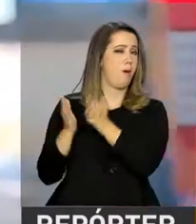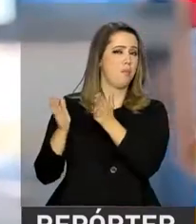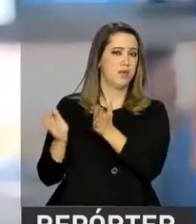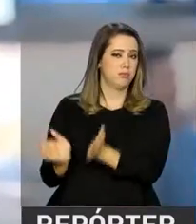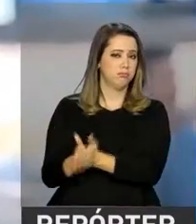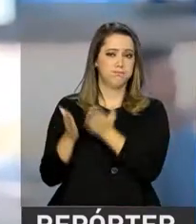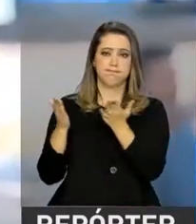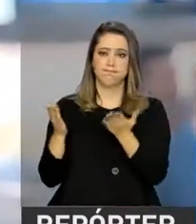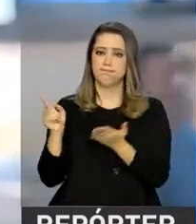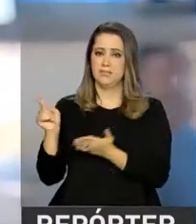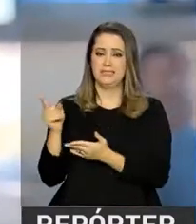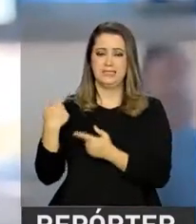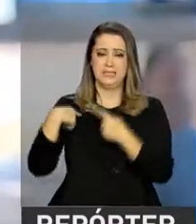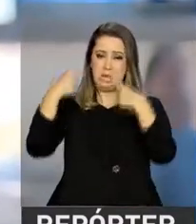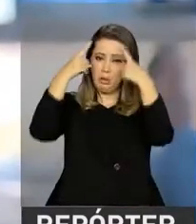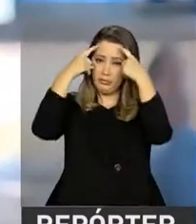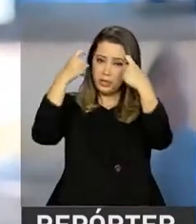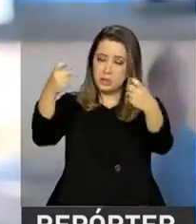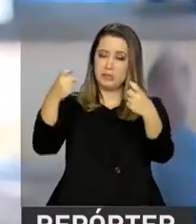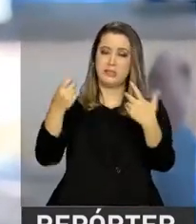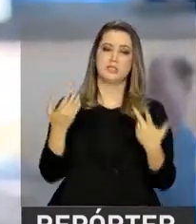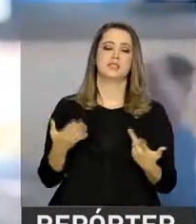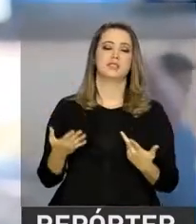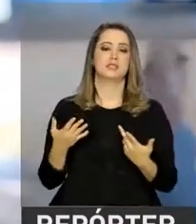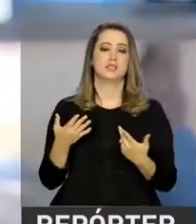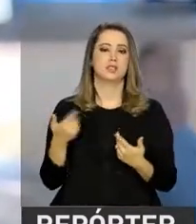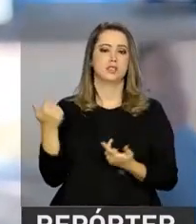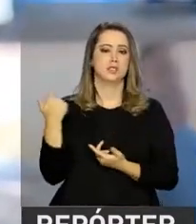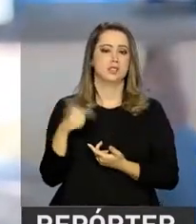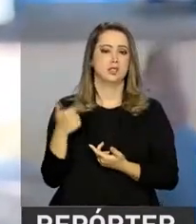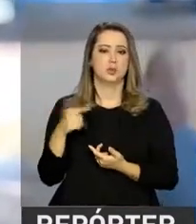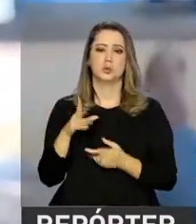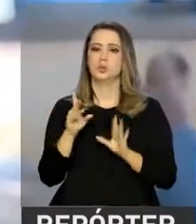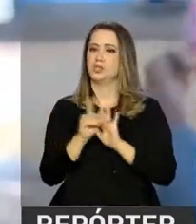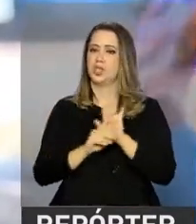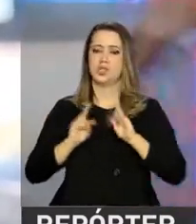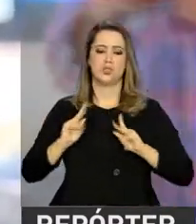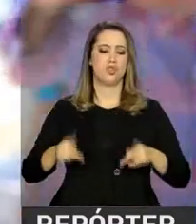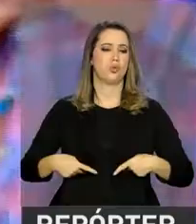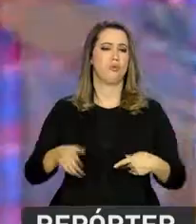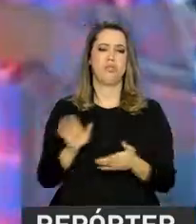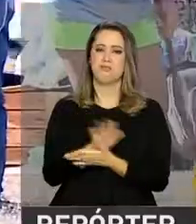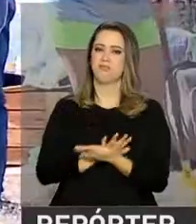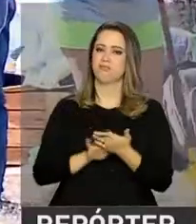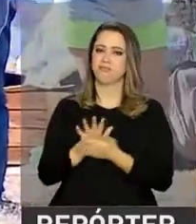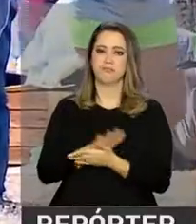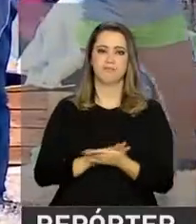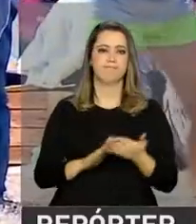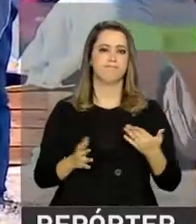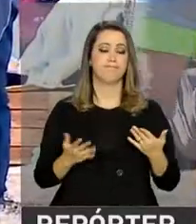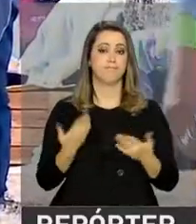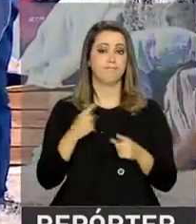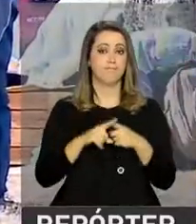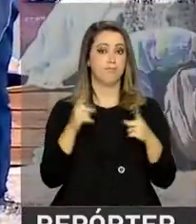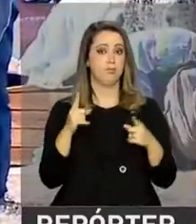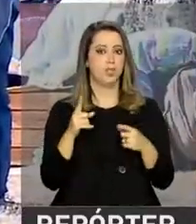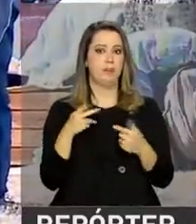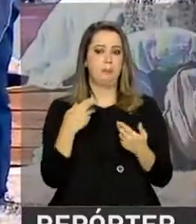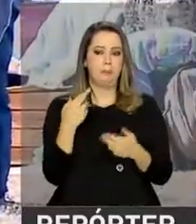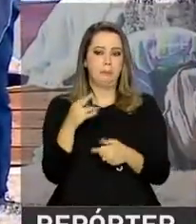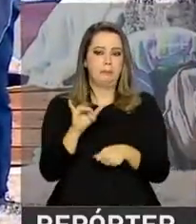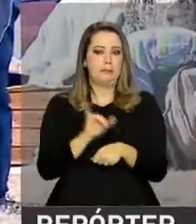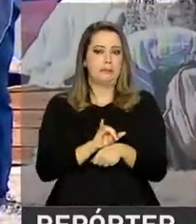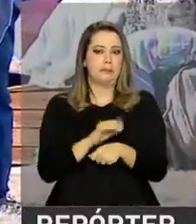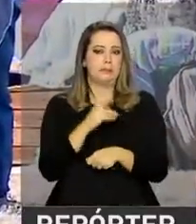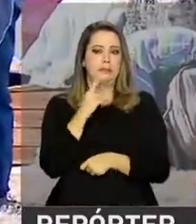à delinqüência soltará noiret humano não há garantias mas o estado de roraima não está preparado